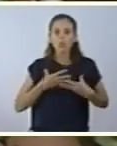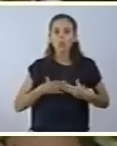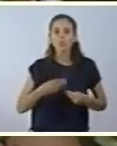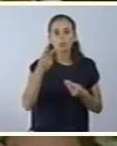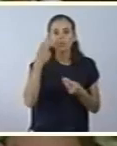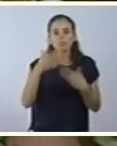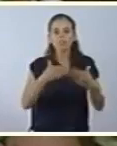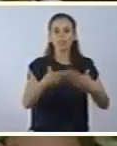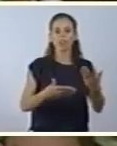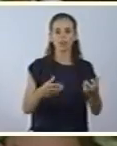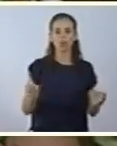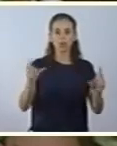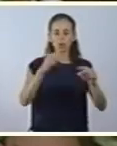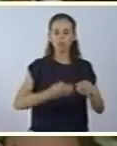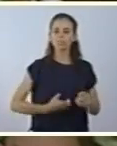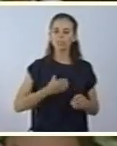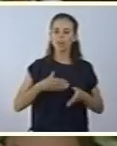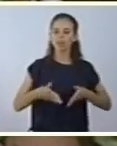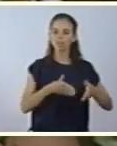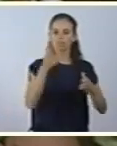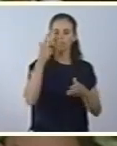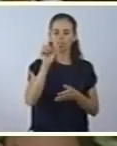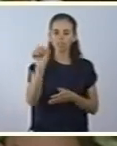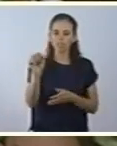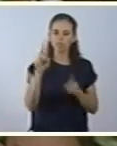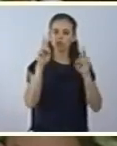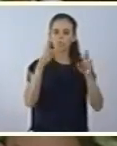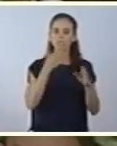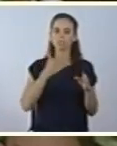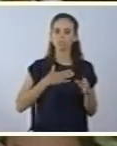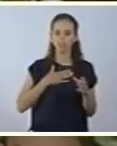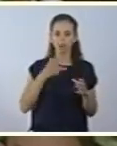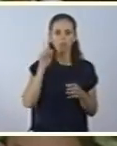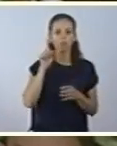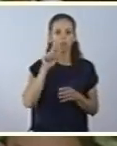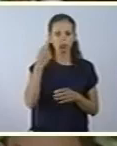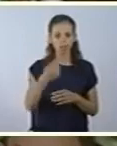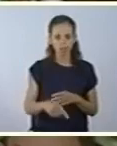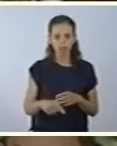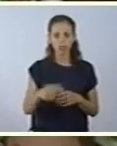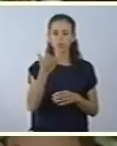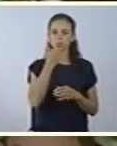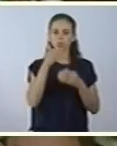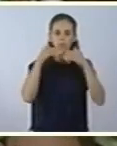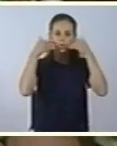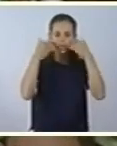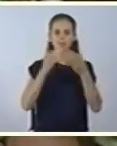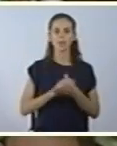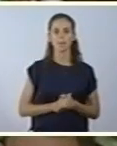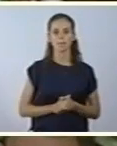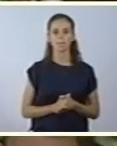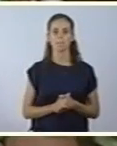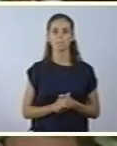viver, trouxe um novo sentido à vida, trouxe uma esperança, um valor, um sorriso.